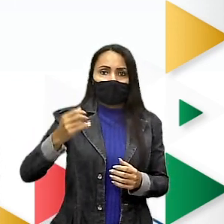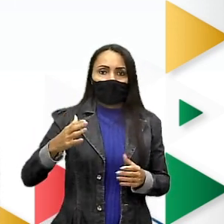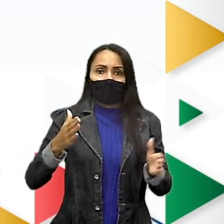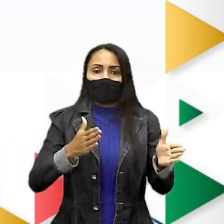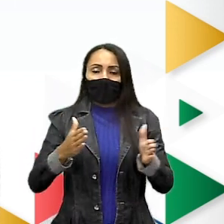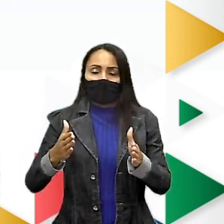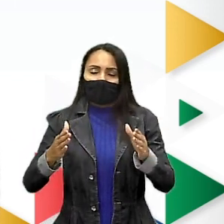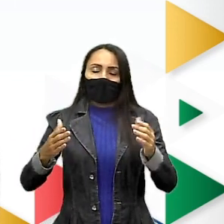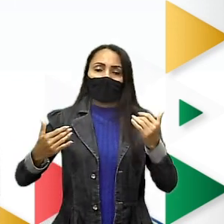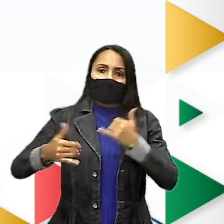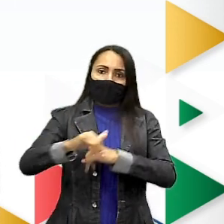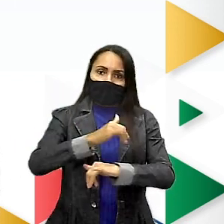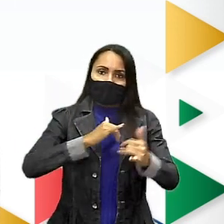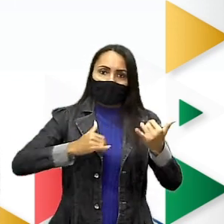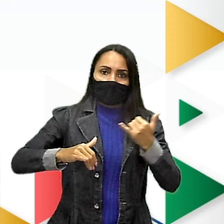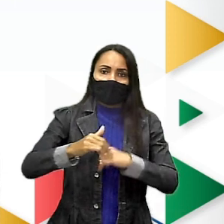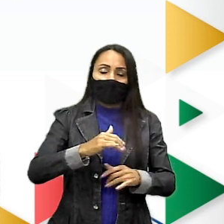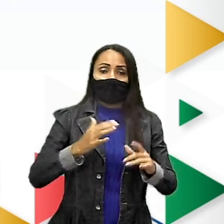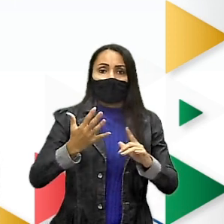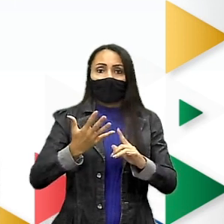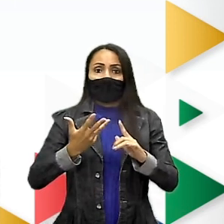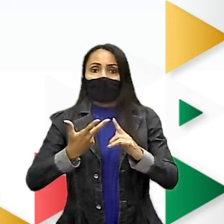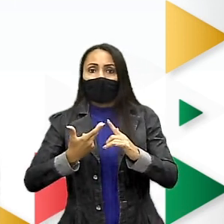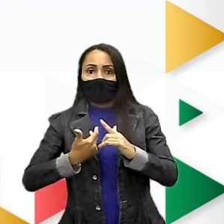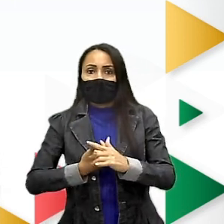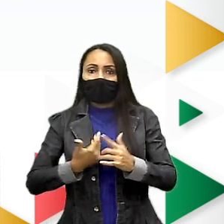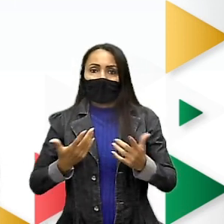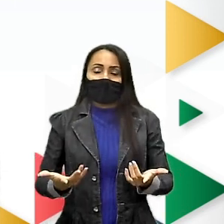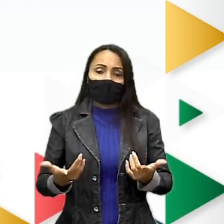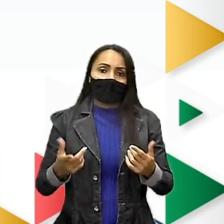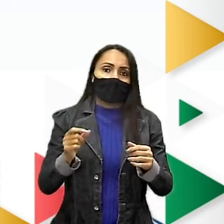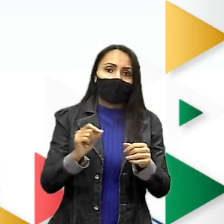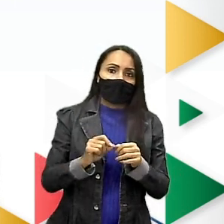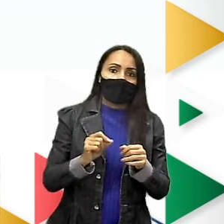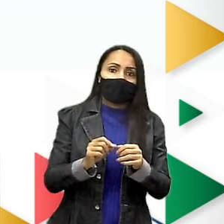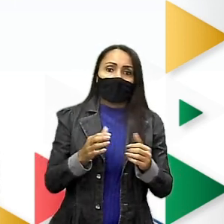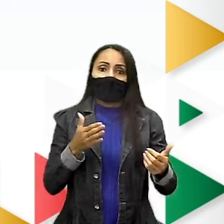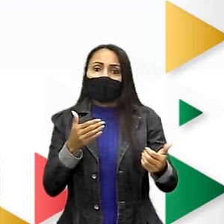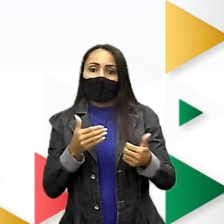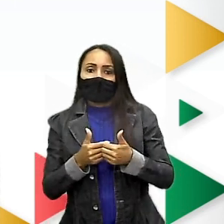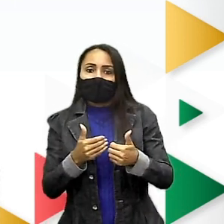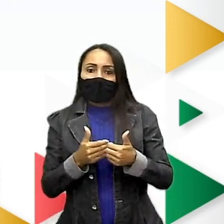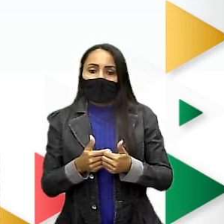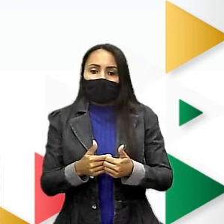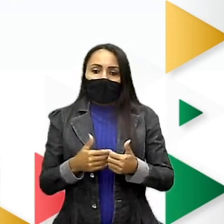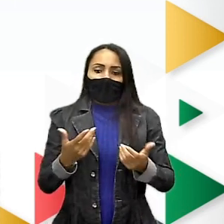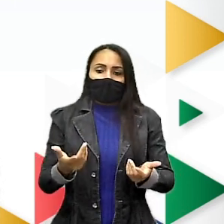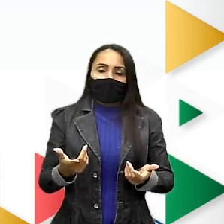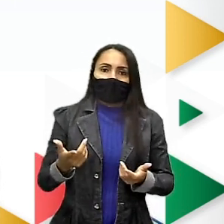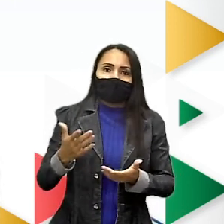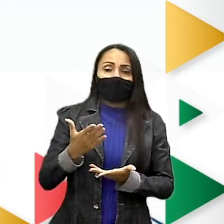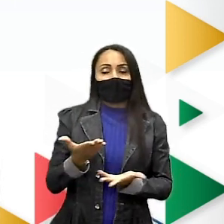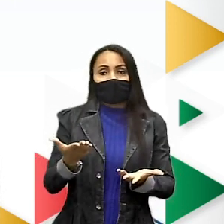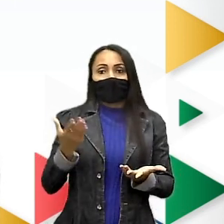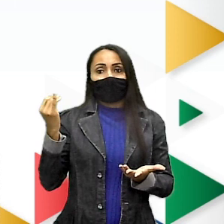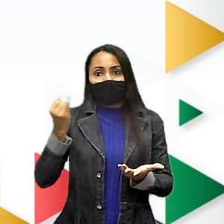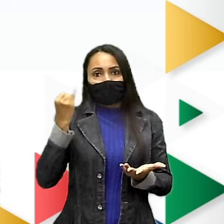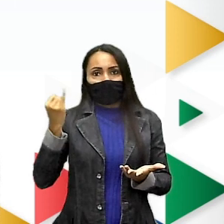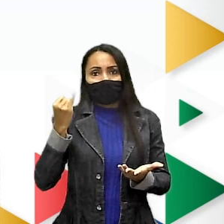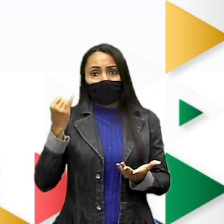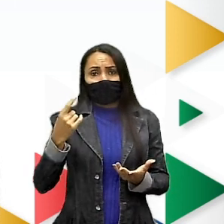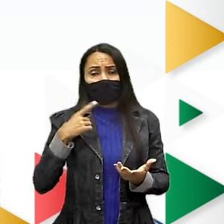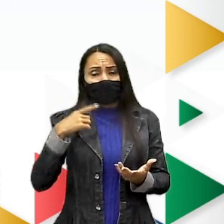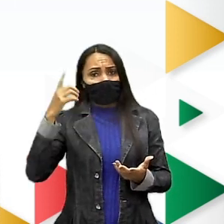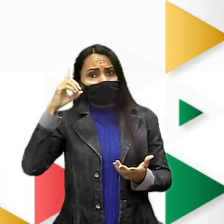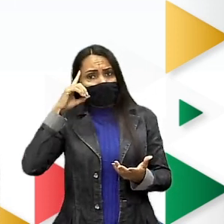produzo energia, a quantidade de energia produzida e distribuída para uma cidade, nesse caso aí, é imensa, tá? E no nosso